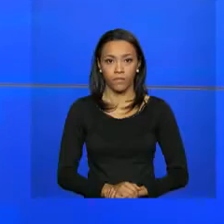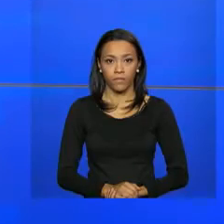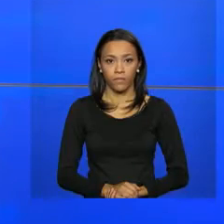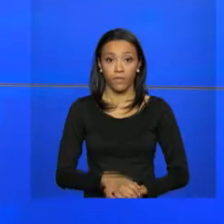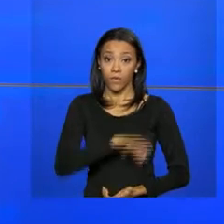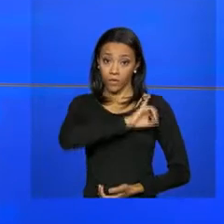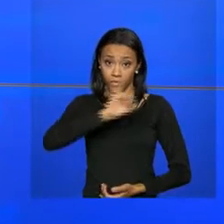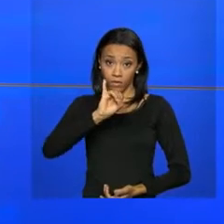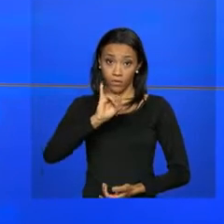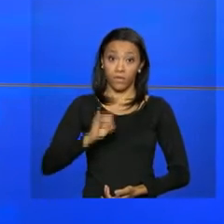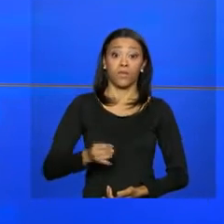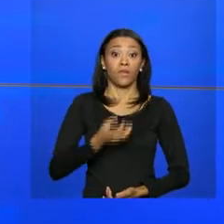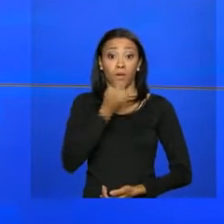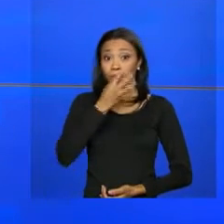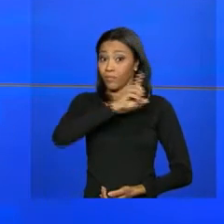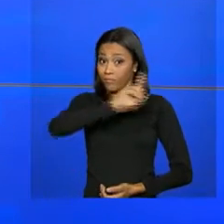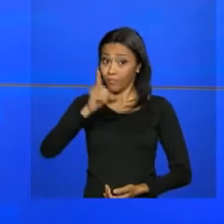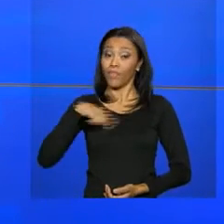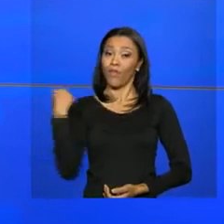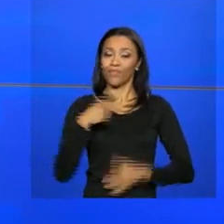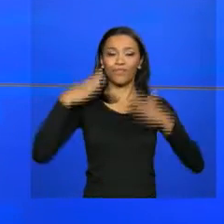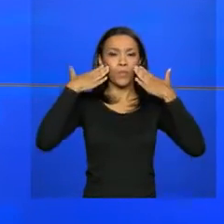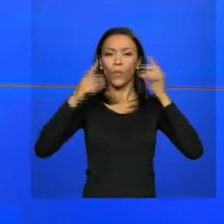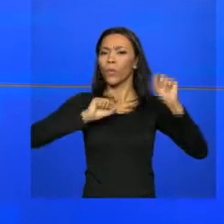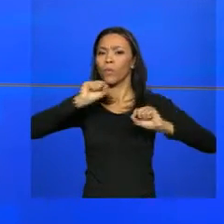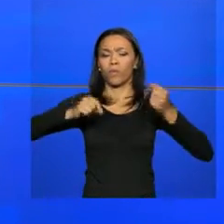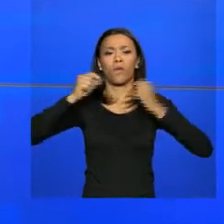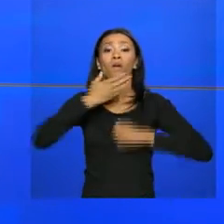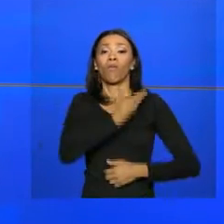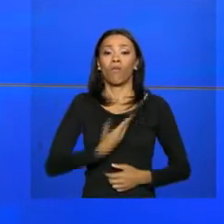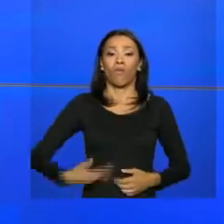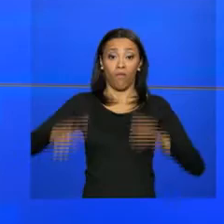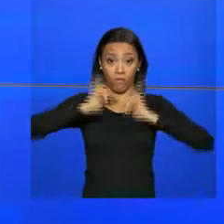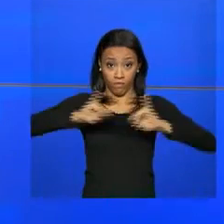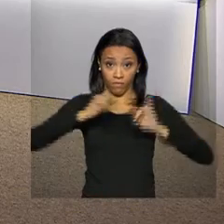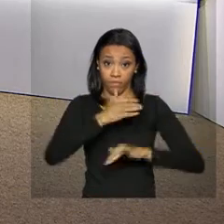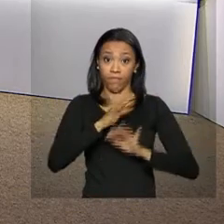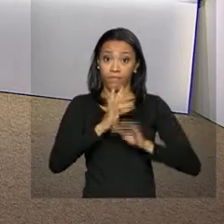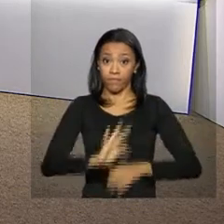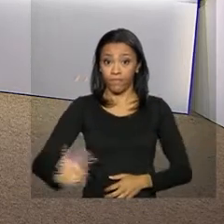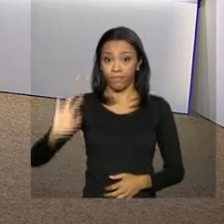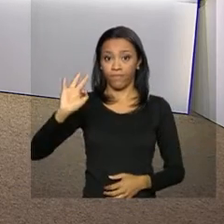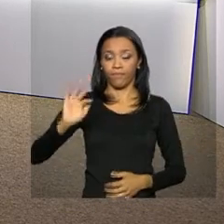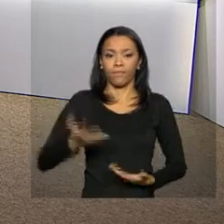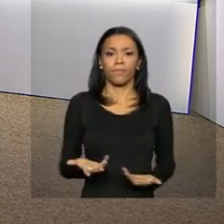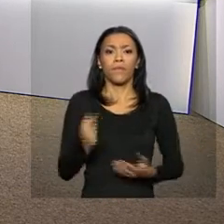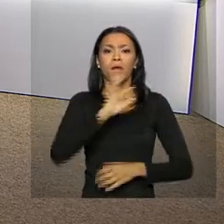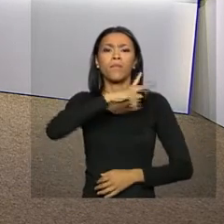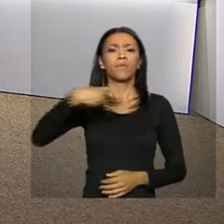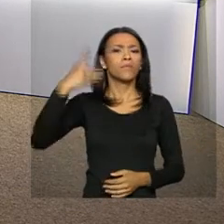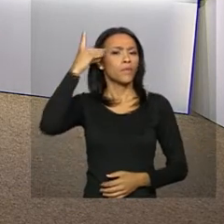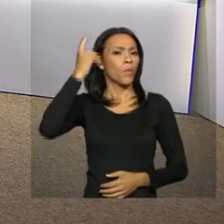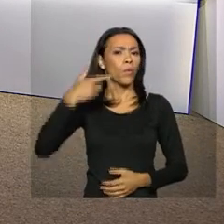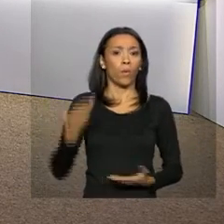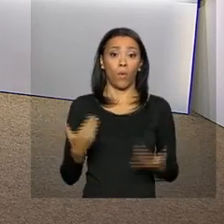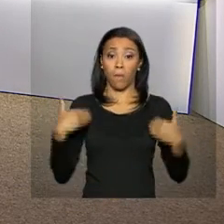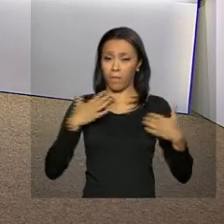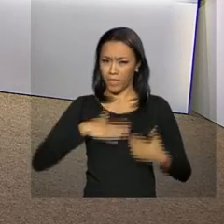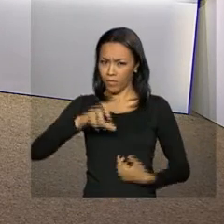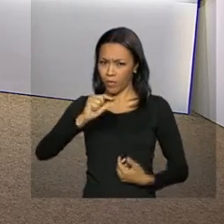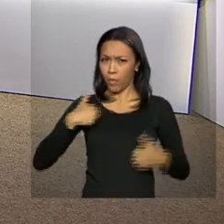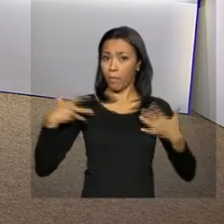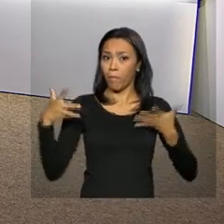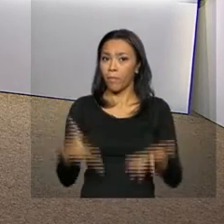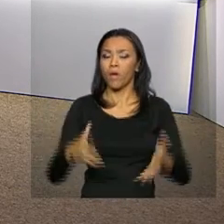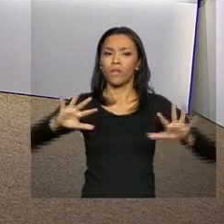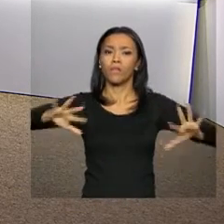olá um ótimo dia para você estamos no ar com as notícias do governo federal a presidenta dilma rousseff participa logo mais da